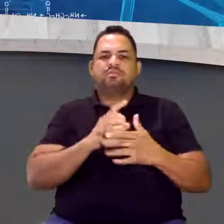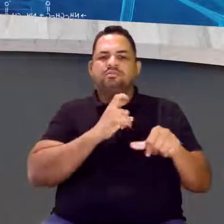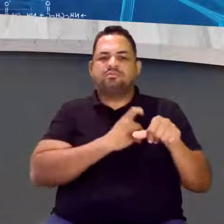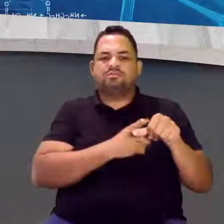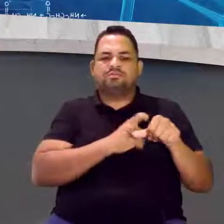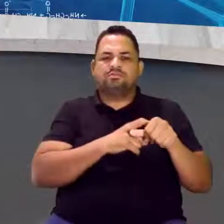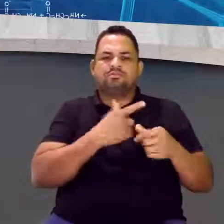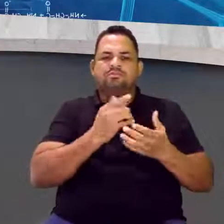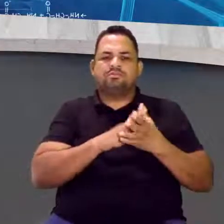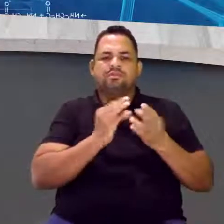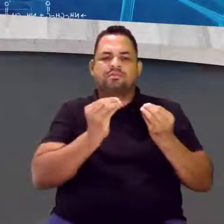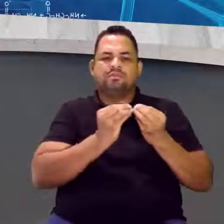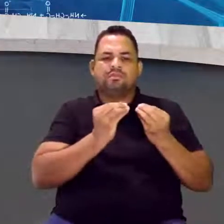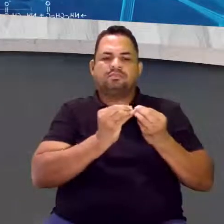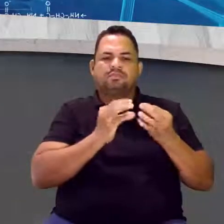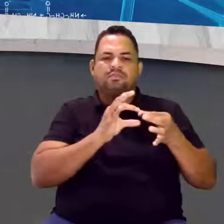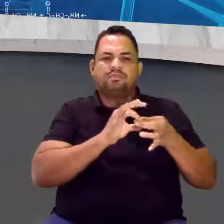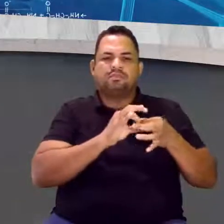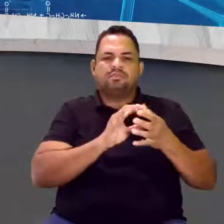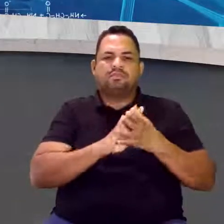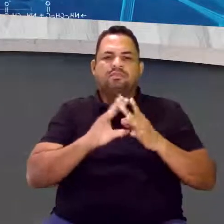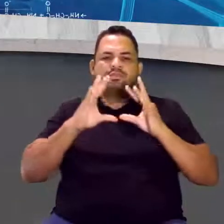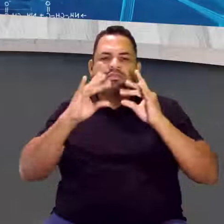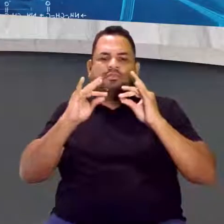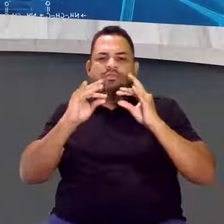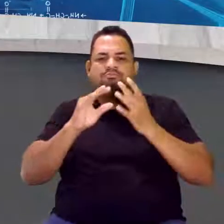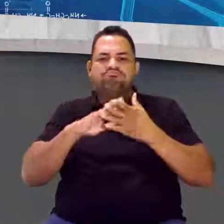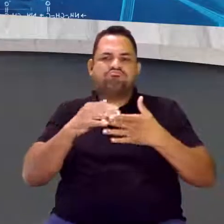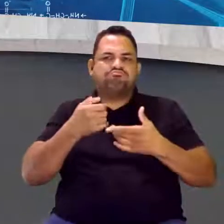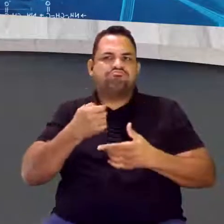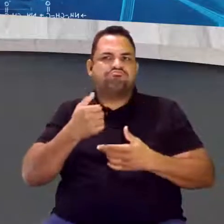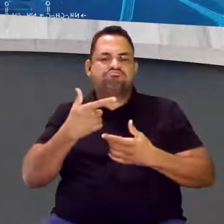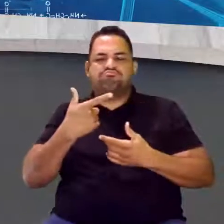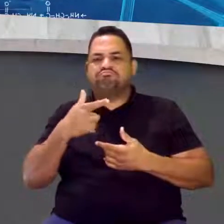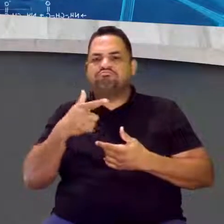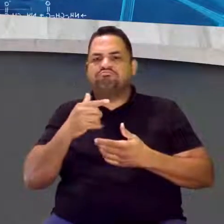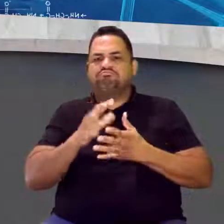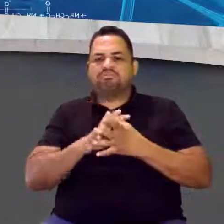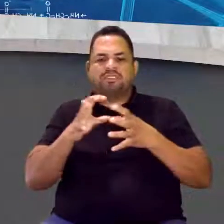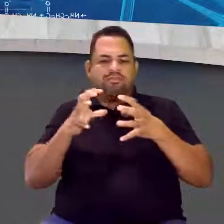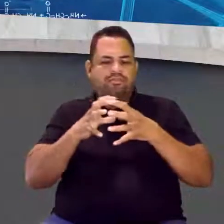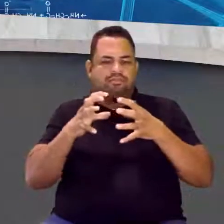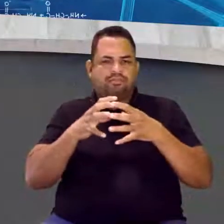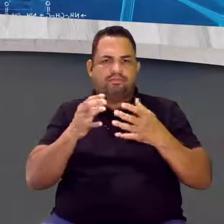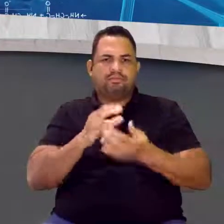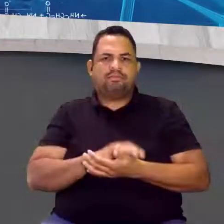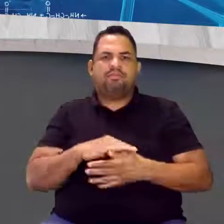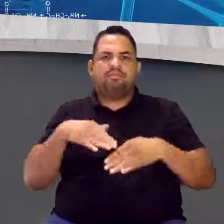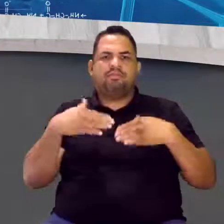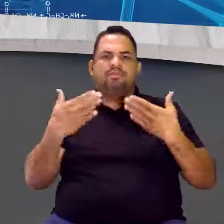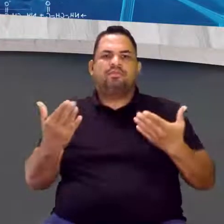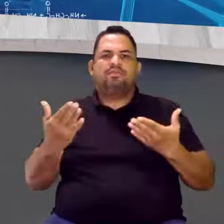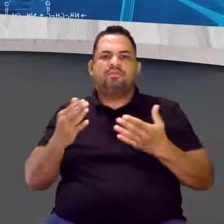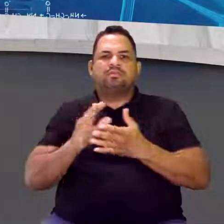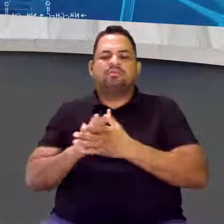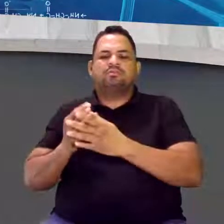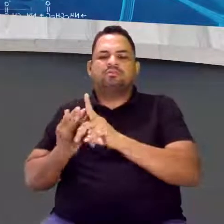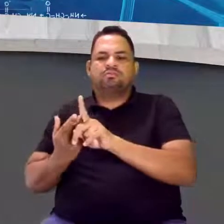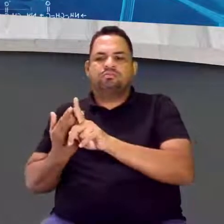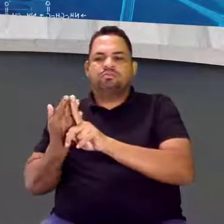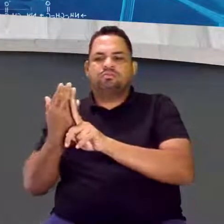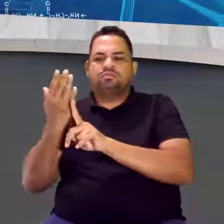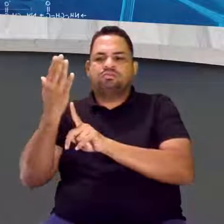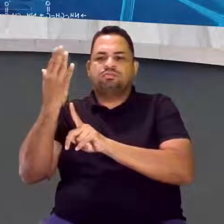sólido, porque as moléculas estão unidas. O líquido, praticamente não existe compressão, mas quando chega na fase